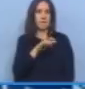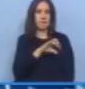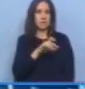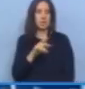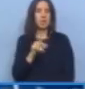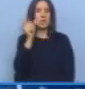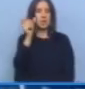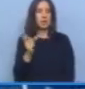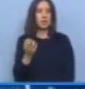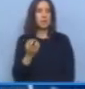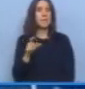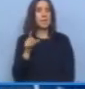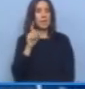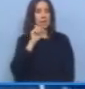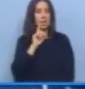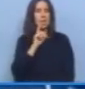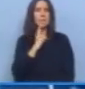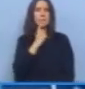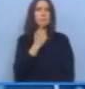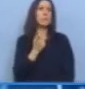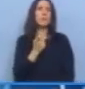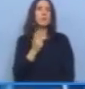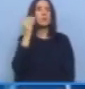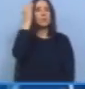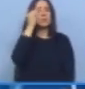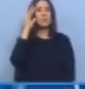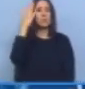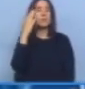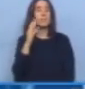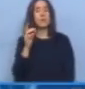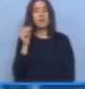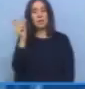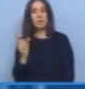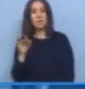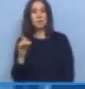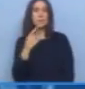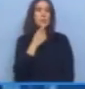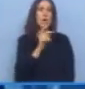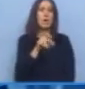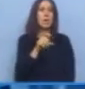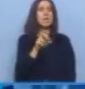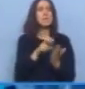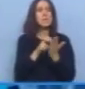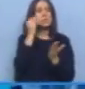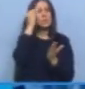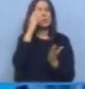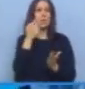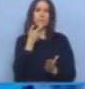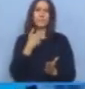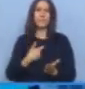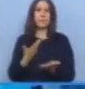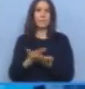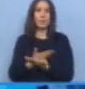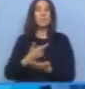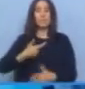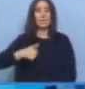E ela perguntou assim, o que tem mais saudades... Francisco perguntou a Ala, o que tem mais saudades da Síria? Ela disse o pão, porque